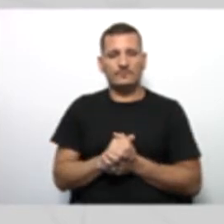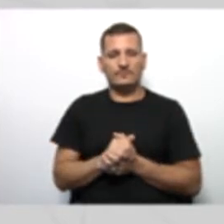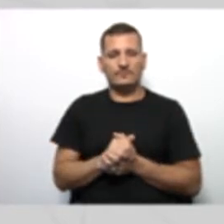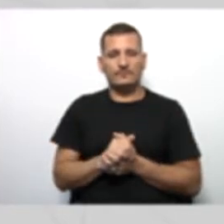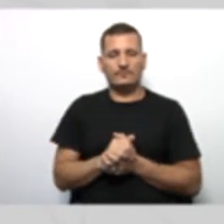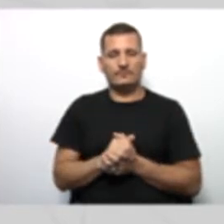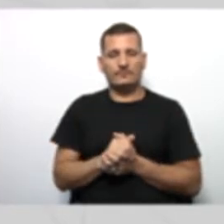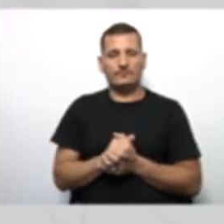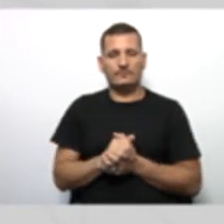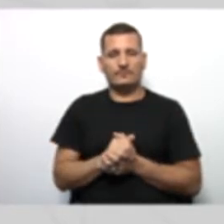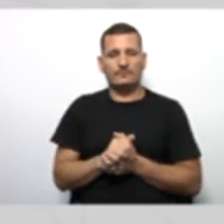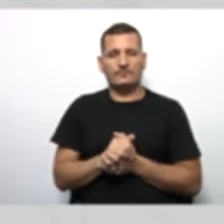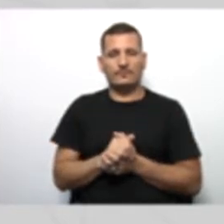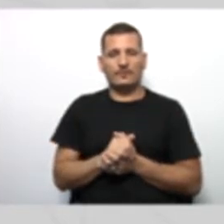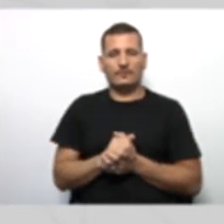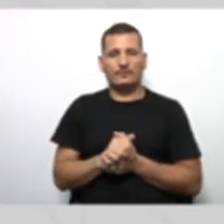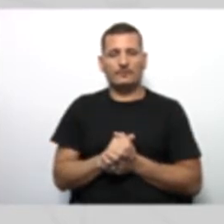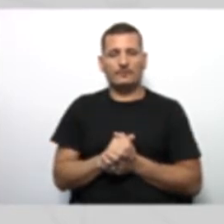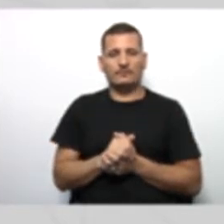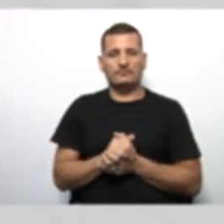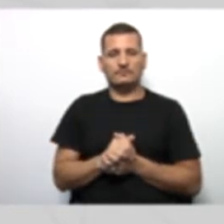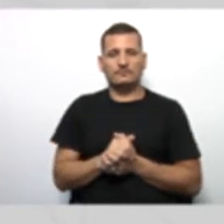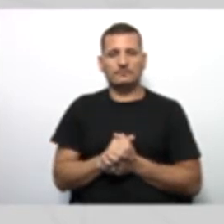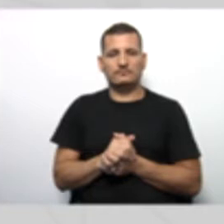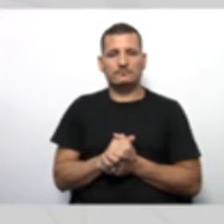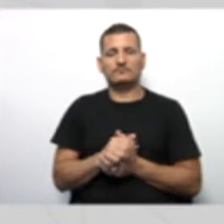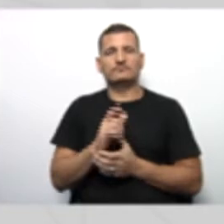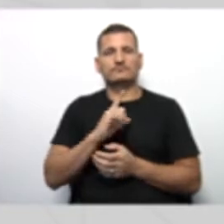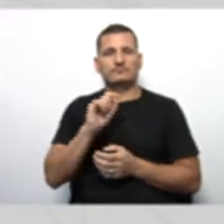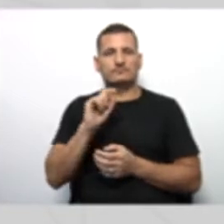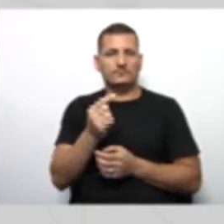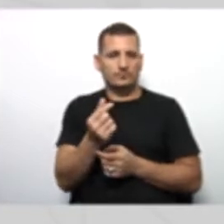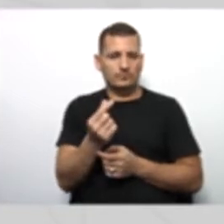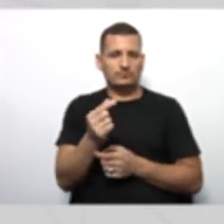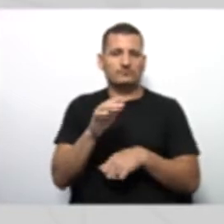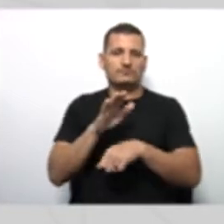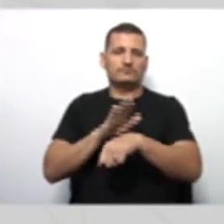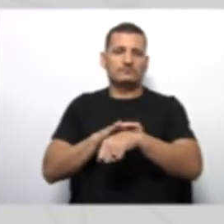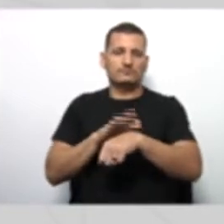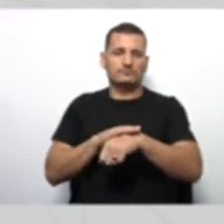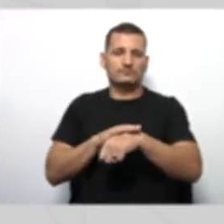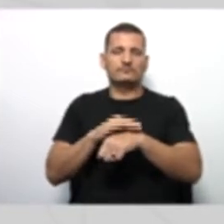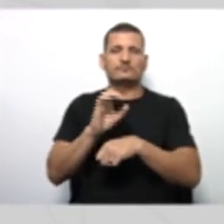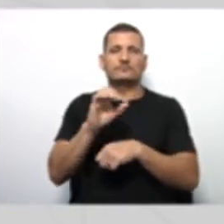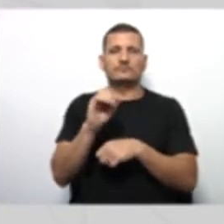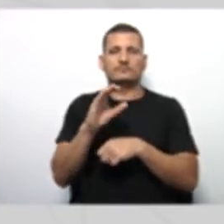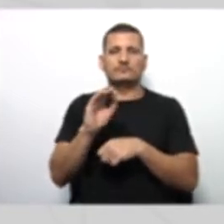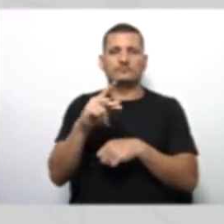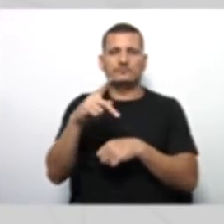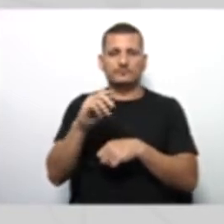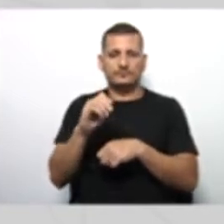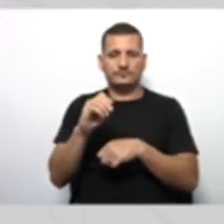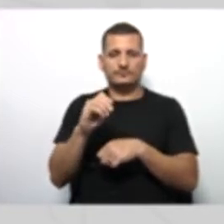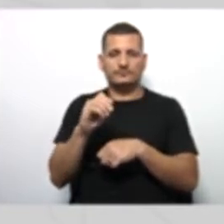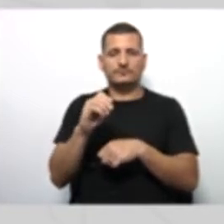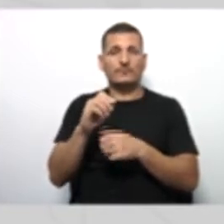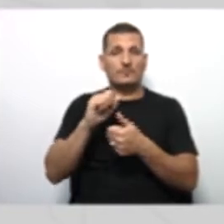alta, moderada ou baixa, de acordo com a classificação que a empresa, ou no caso a cooperativa,